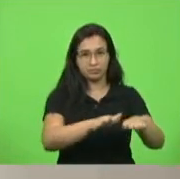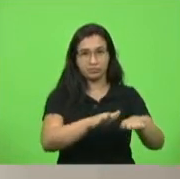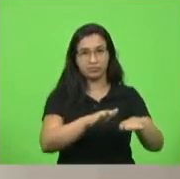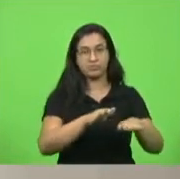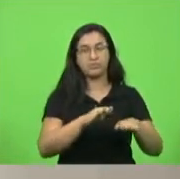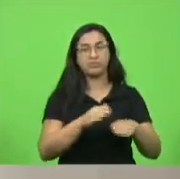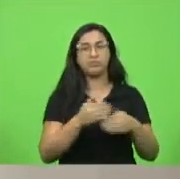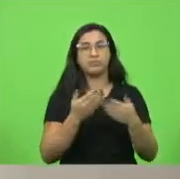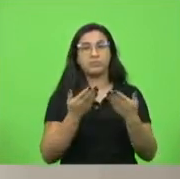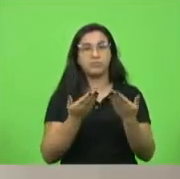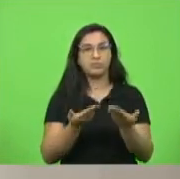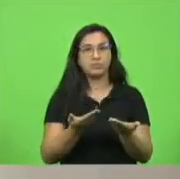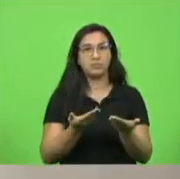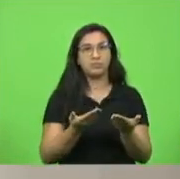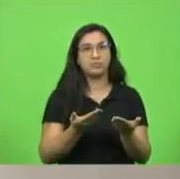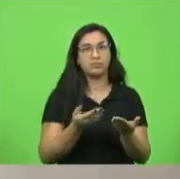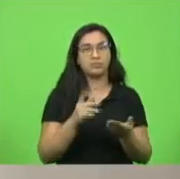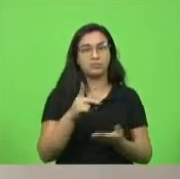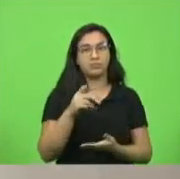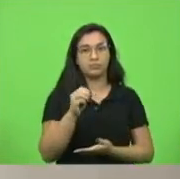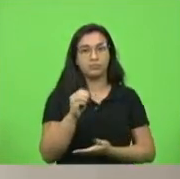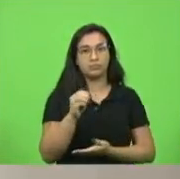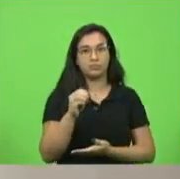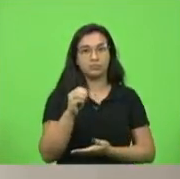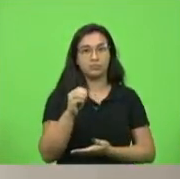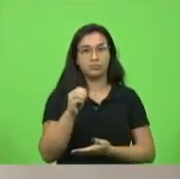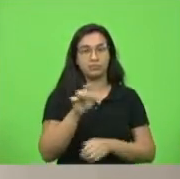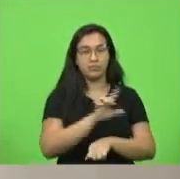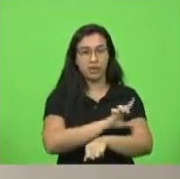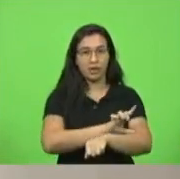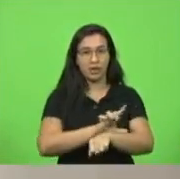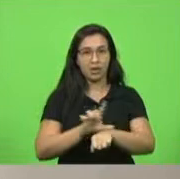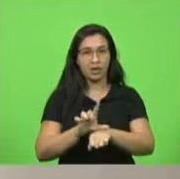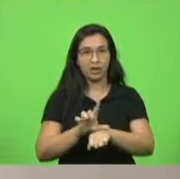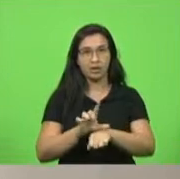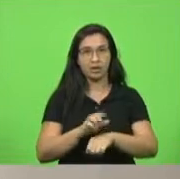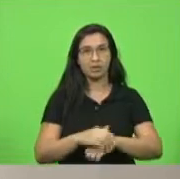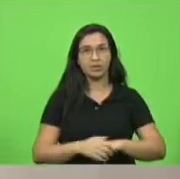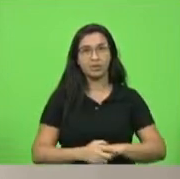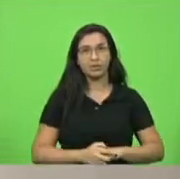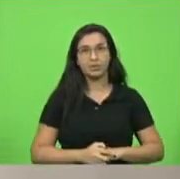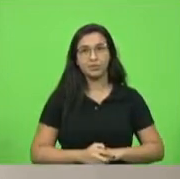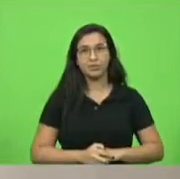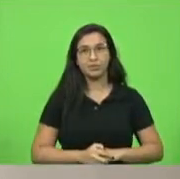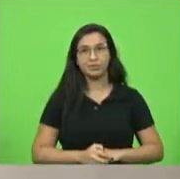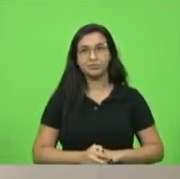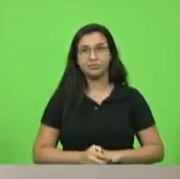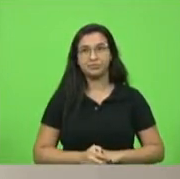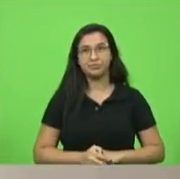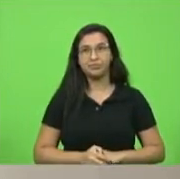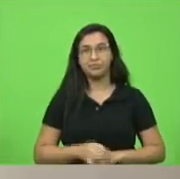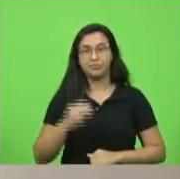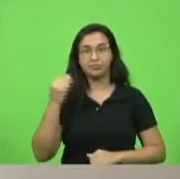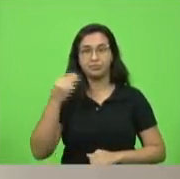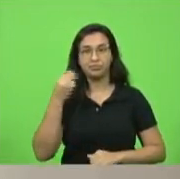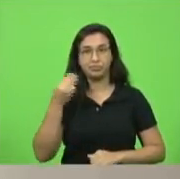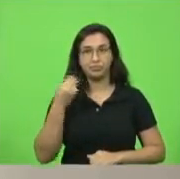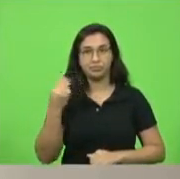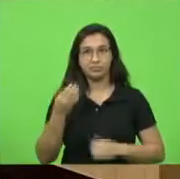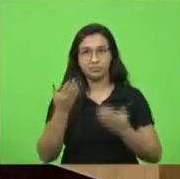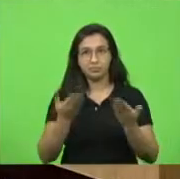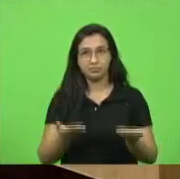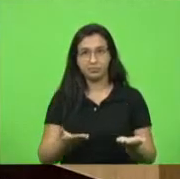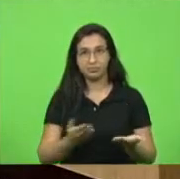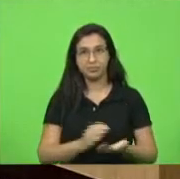complexo Ponte Grande no município de Lages, em discussão. Eu, presidente. Com a palavra, o deputado Márcio Machado.